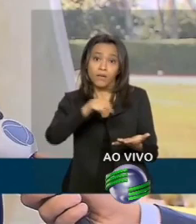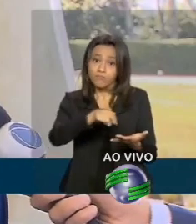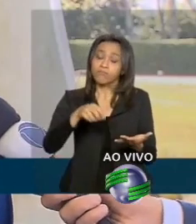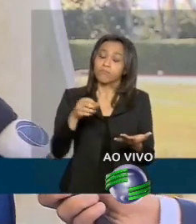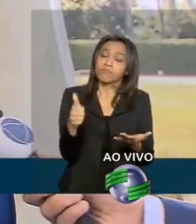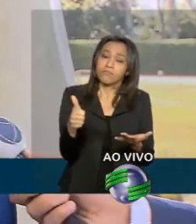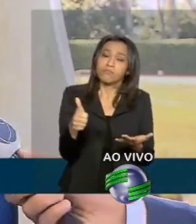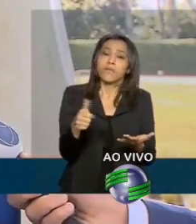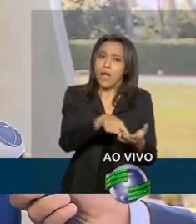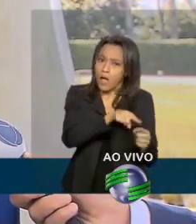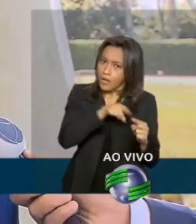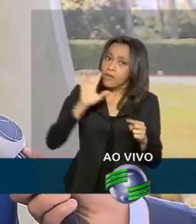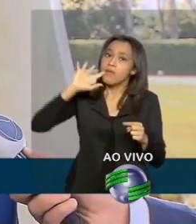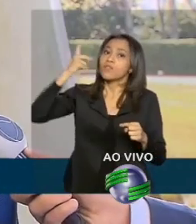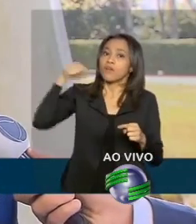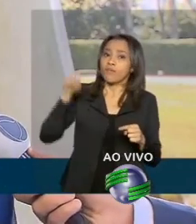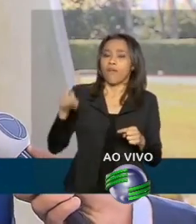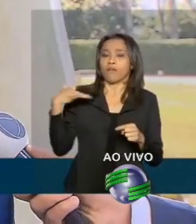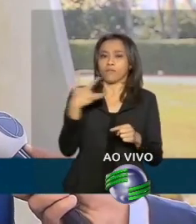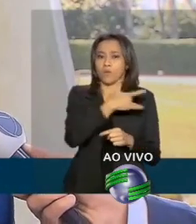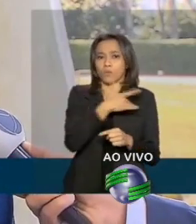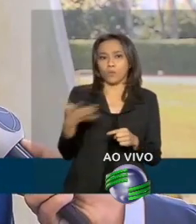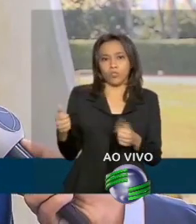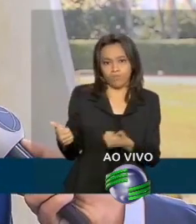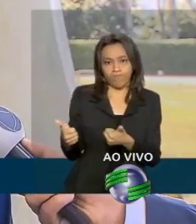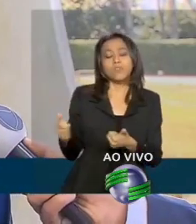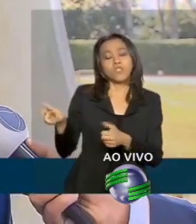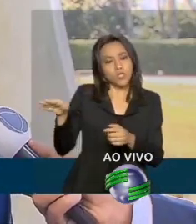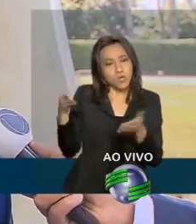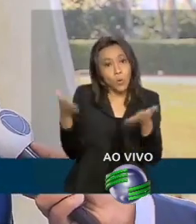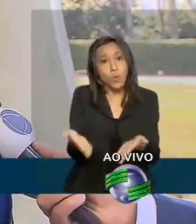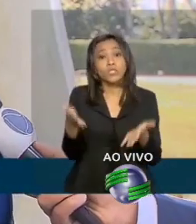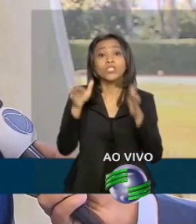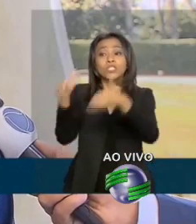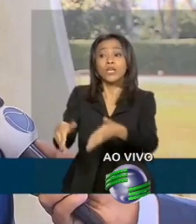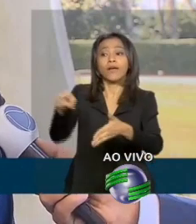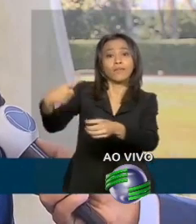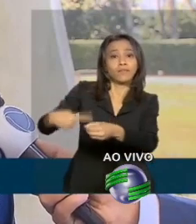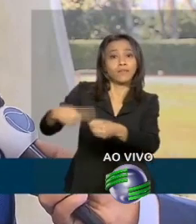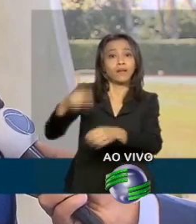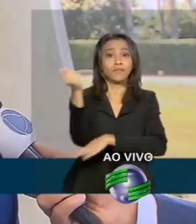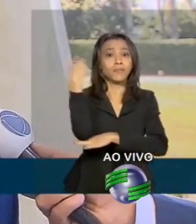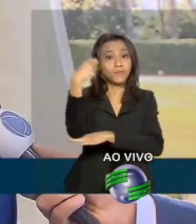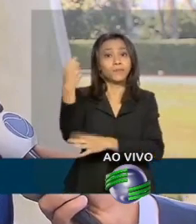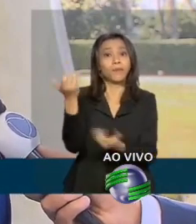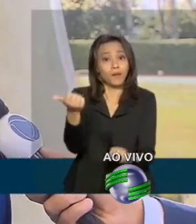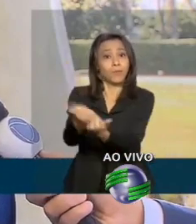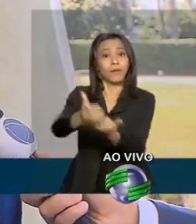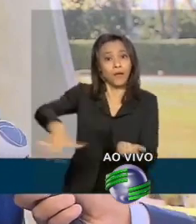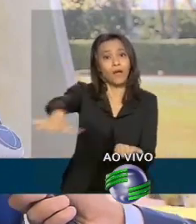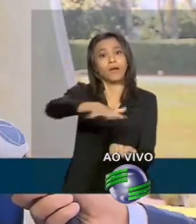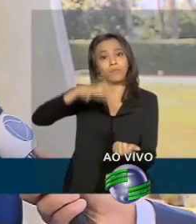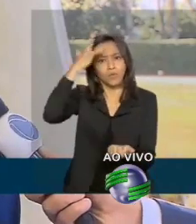decisão nesse sentido, quem toma é a saúde. E hoje chega lá um carregamento de hidroxicloroquina para atender a população. E olha